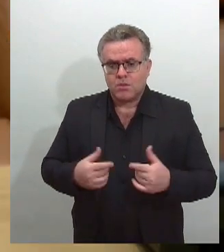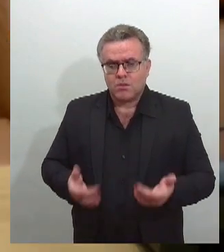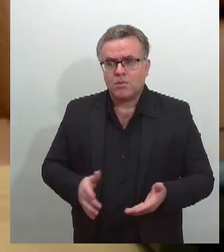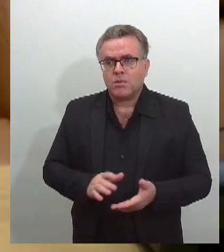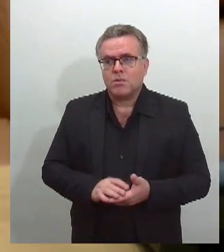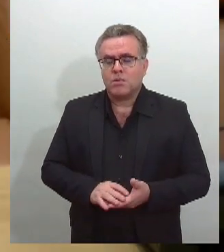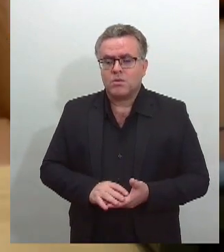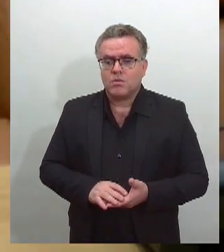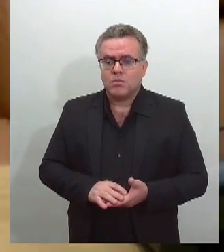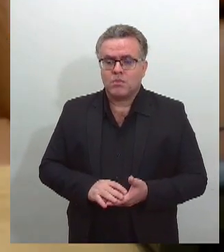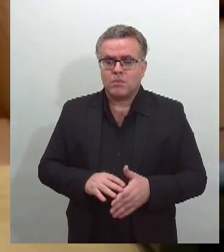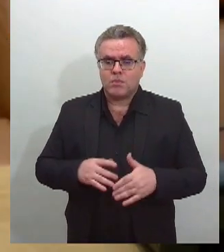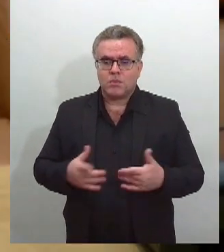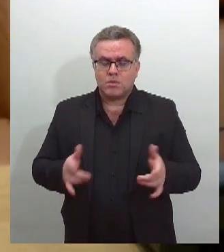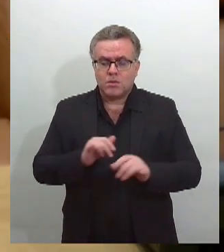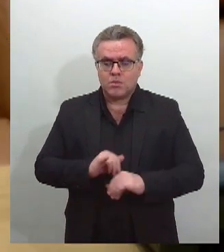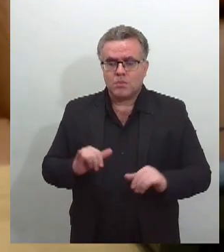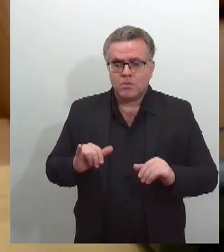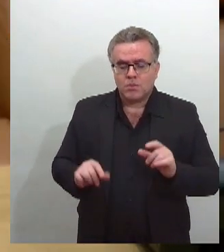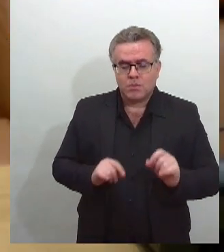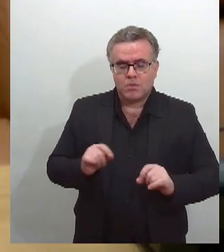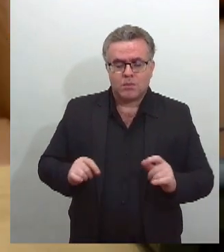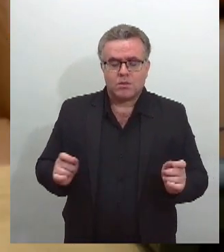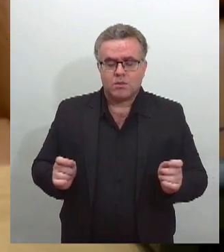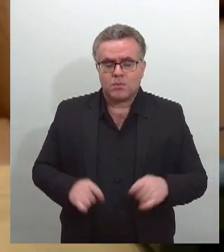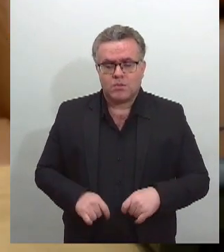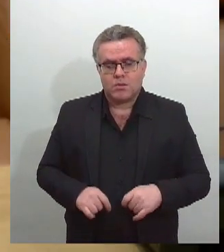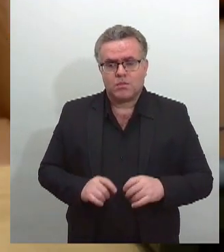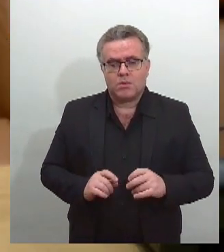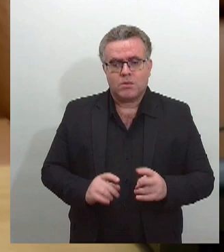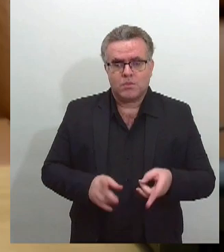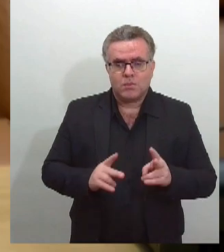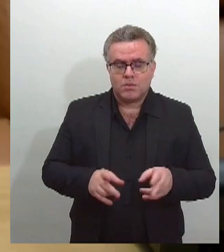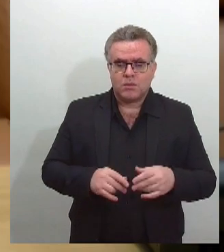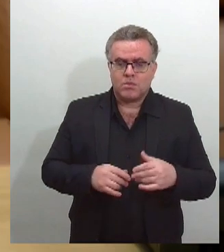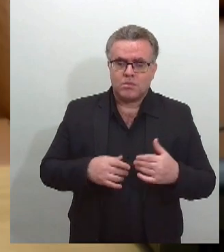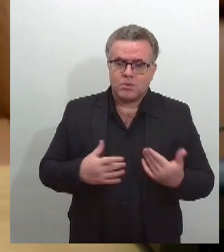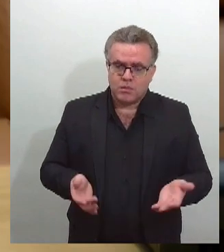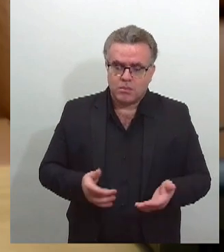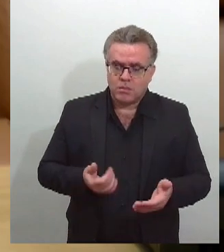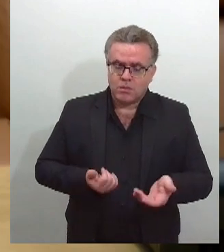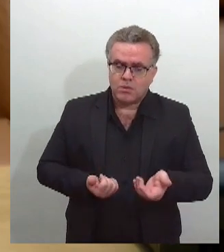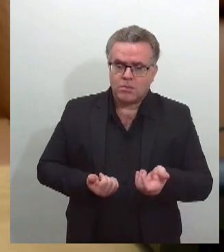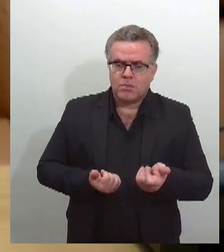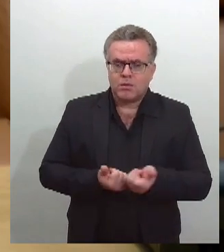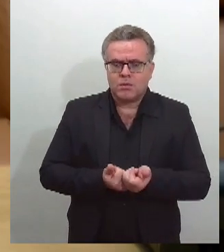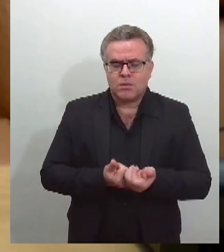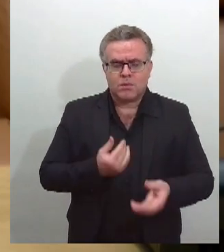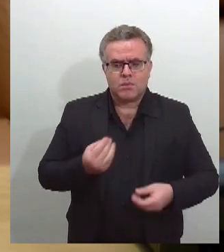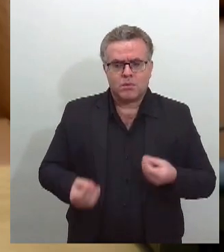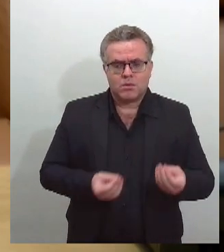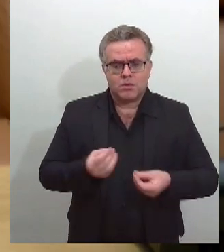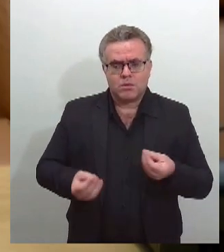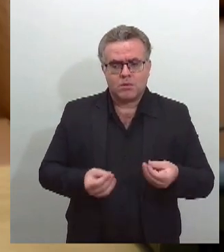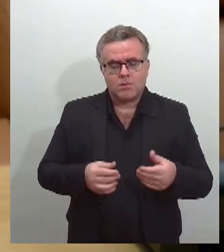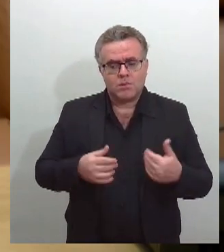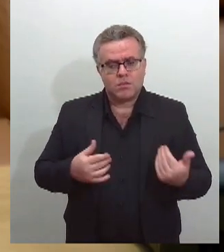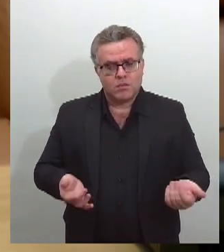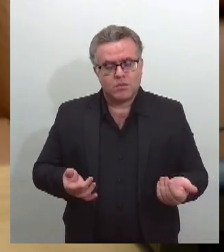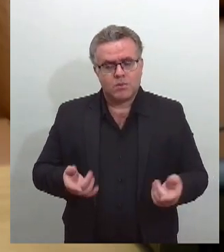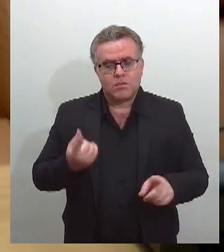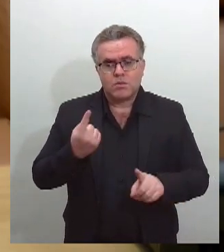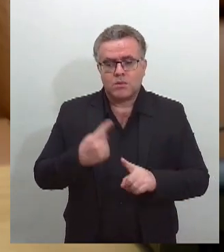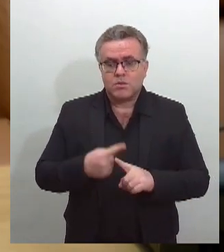que vocês contam também com o meu apoio nessa luta, porque é muito